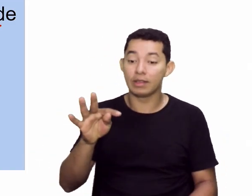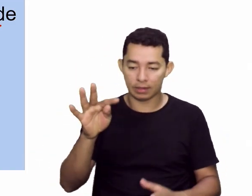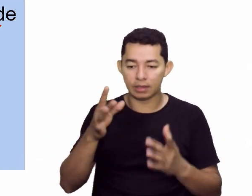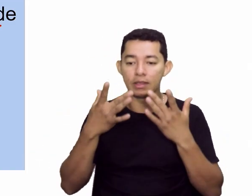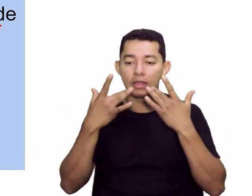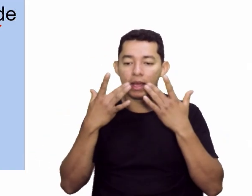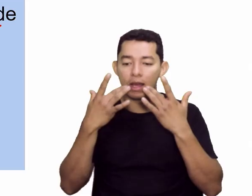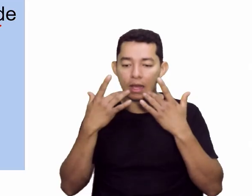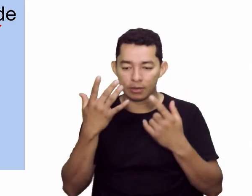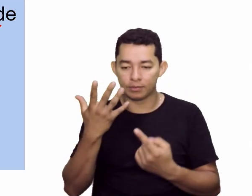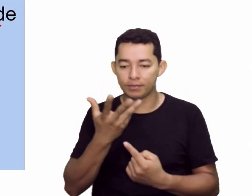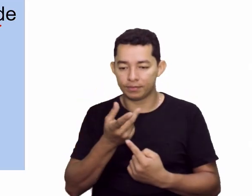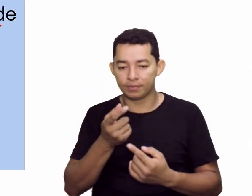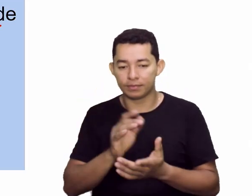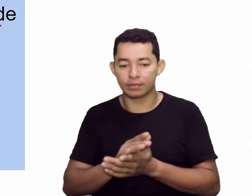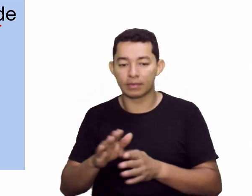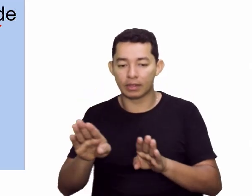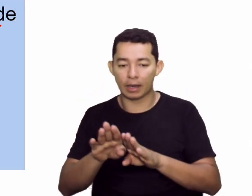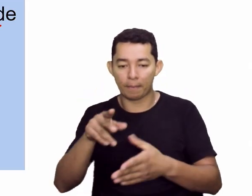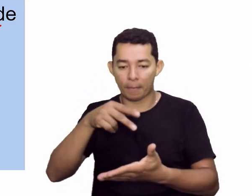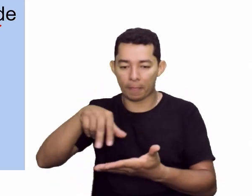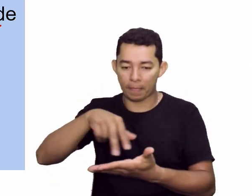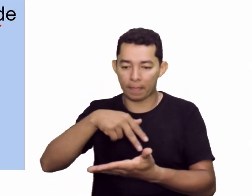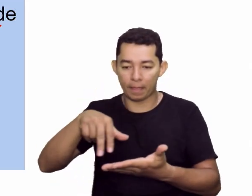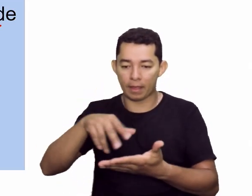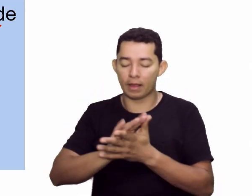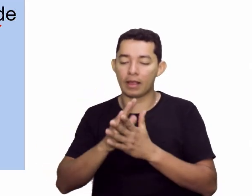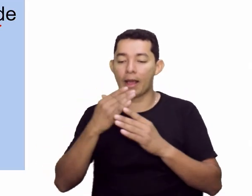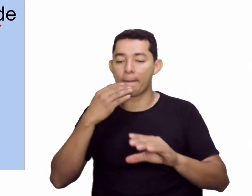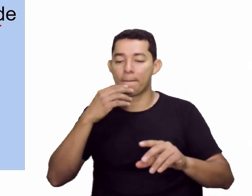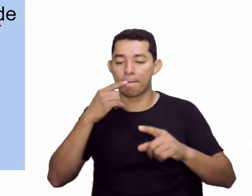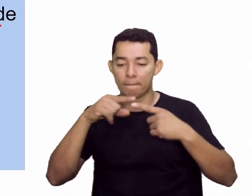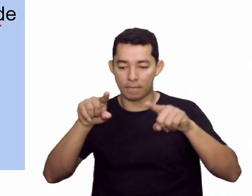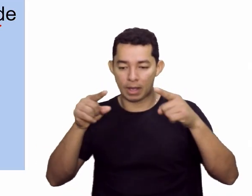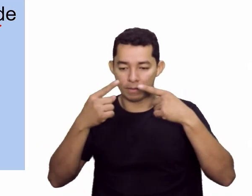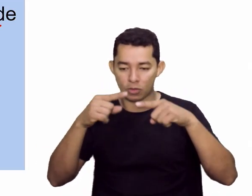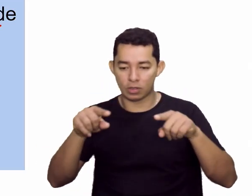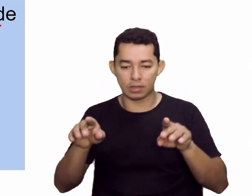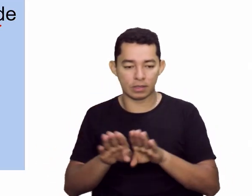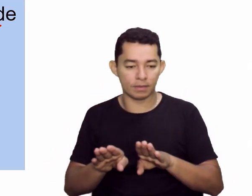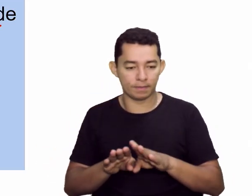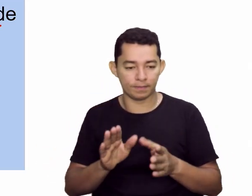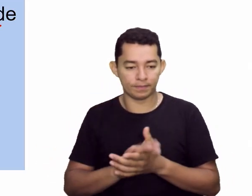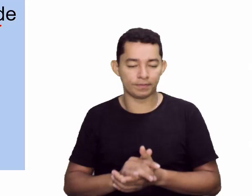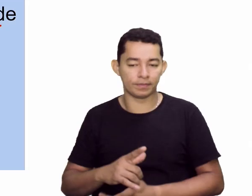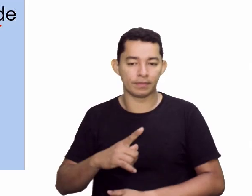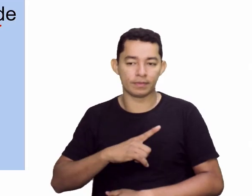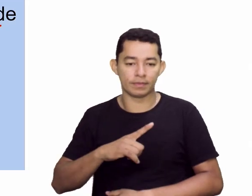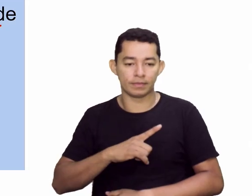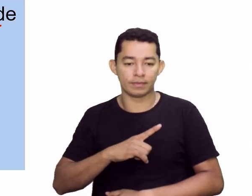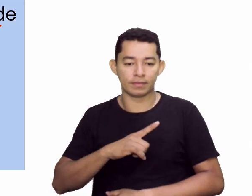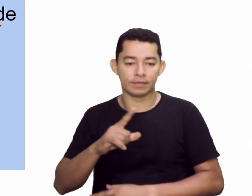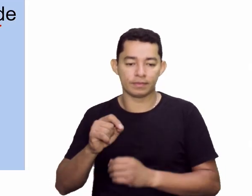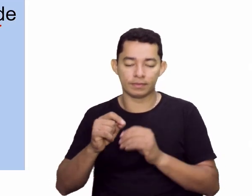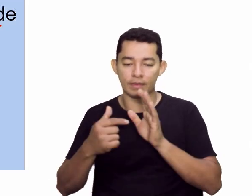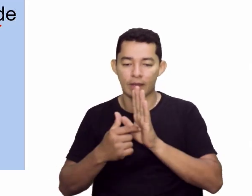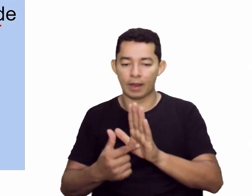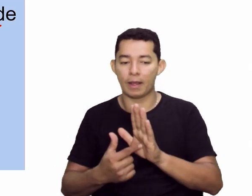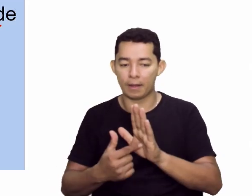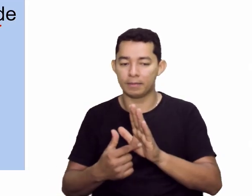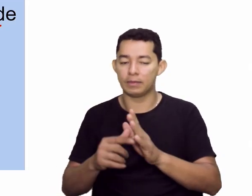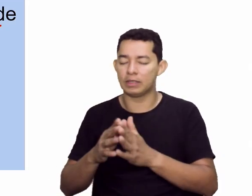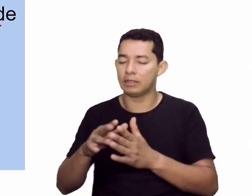dança e a música aqui, tá, gente? Desculpa. Há espetáculos de circo que são apresentados em